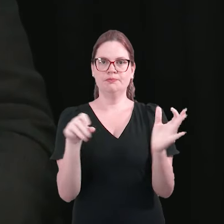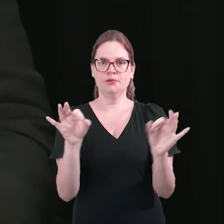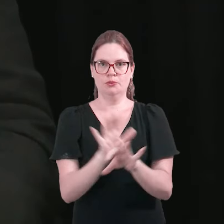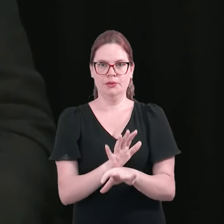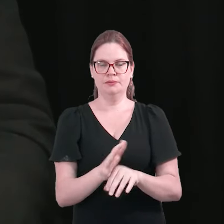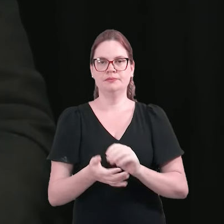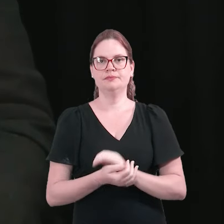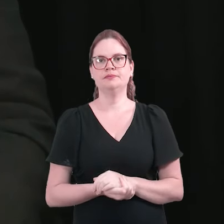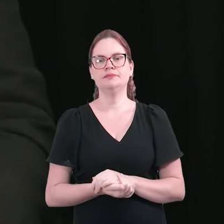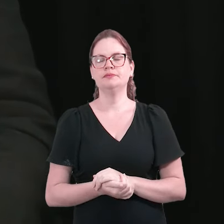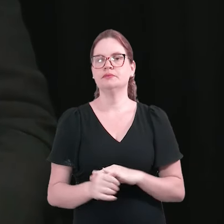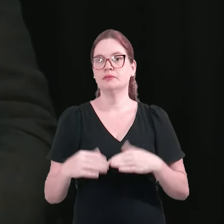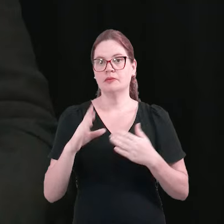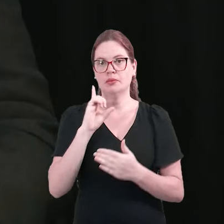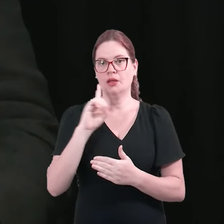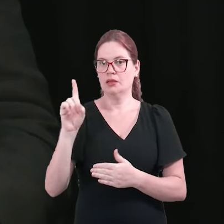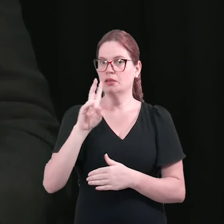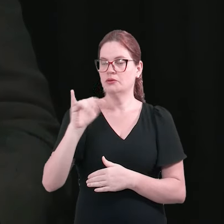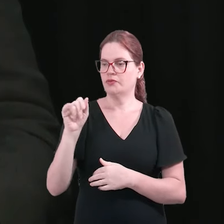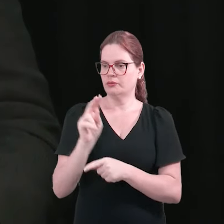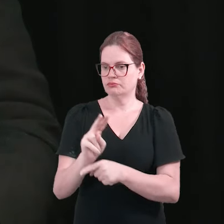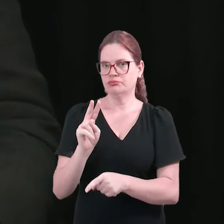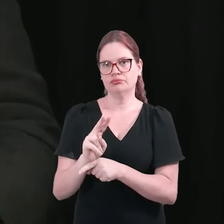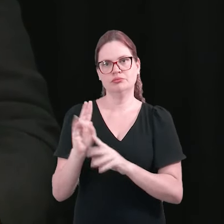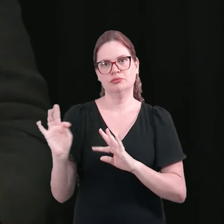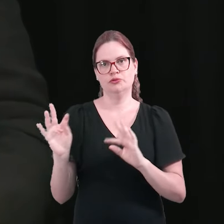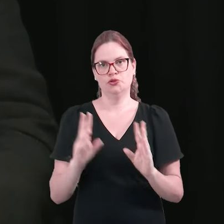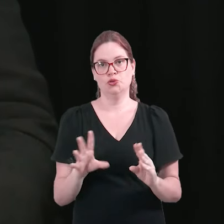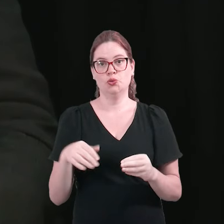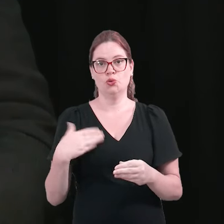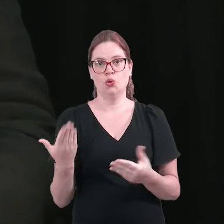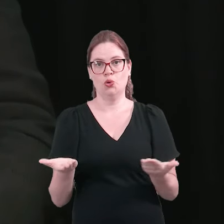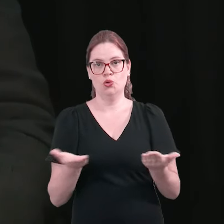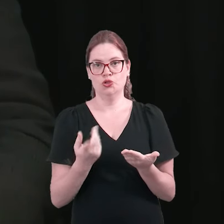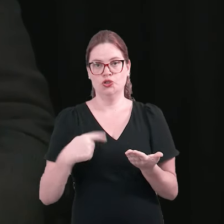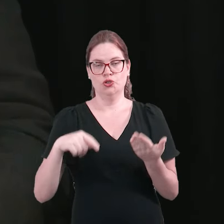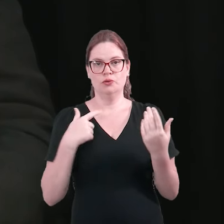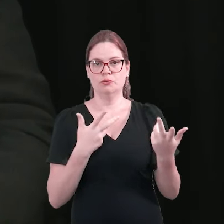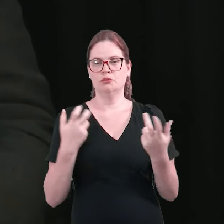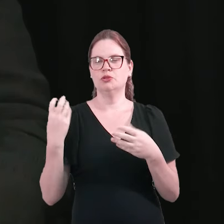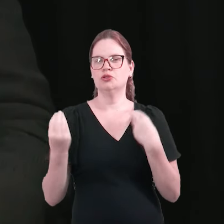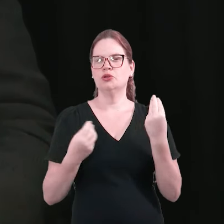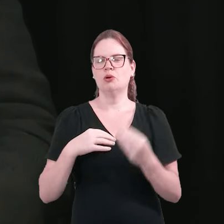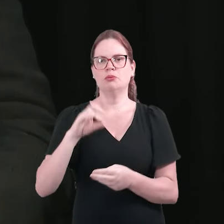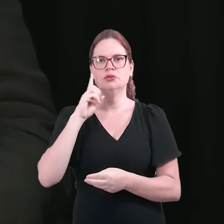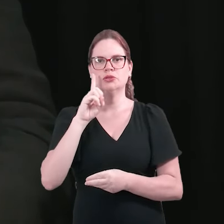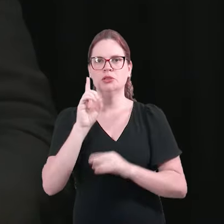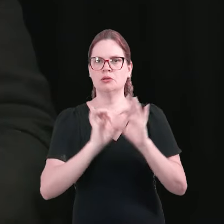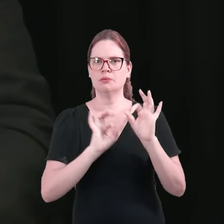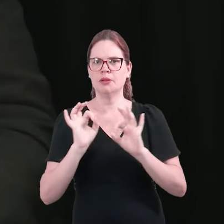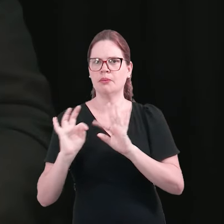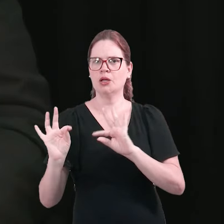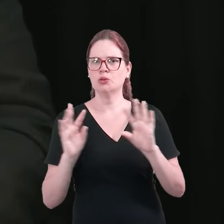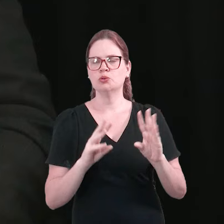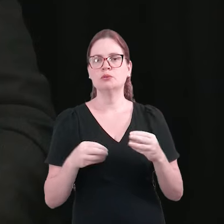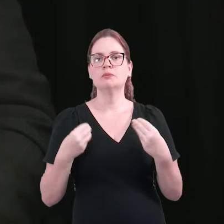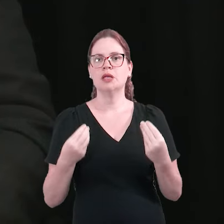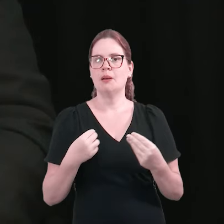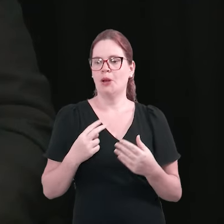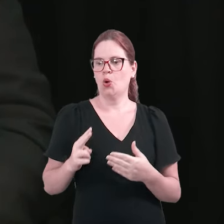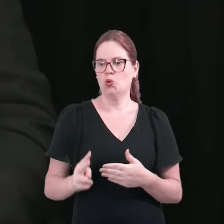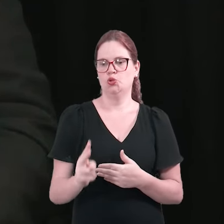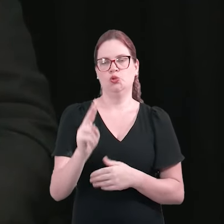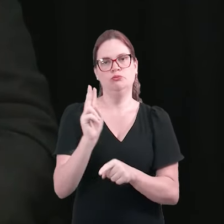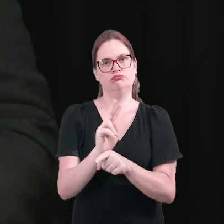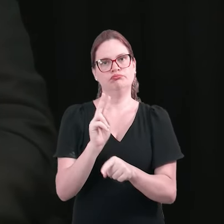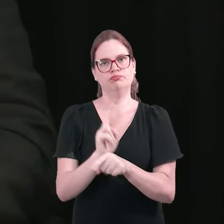sua totalidade. E Deus vai preservar isso. Nós vamos ver isso aqui nesse programa, como Deus trabalhou para a preservação da sua